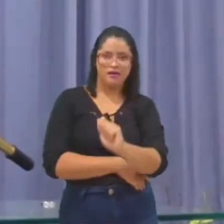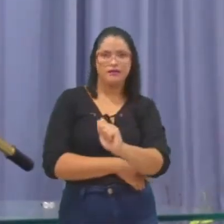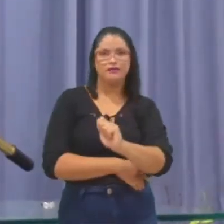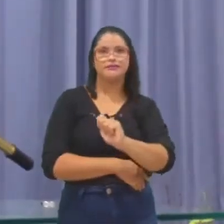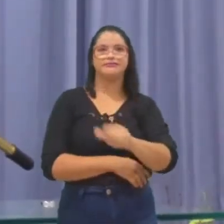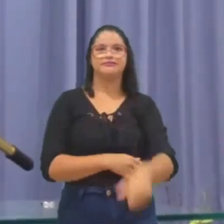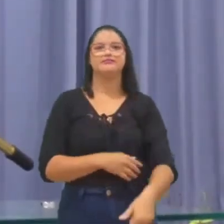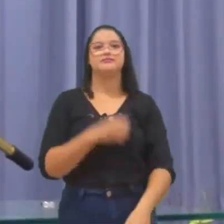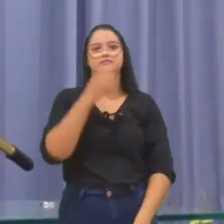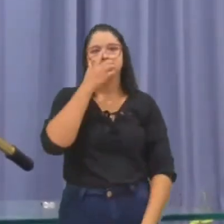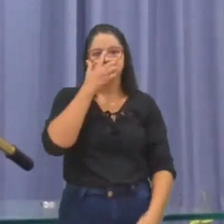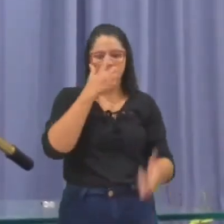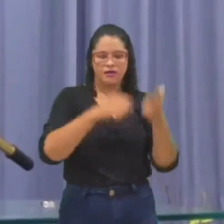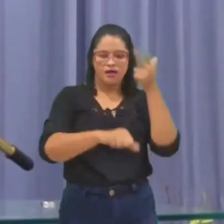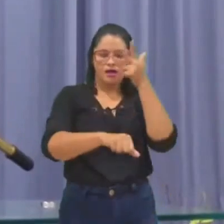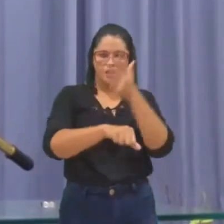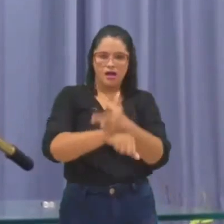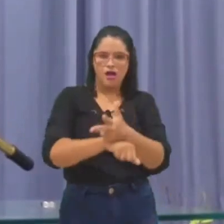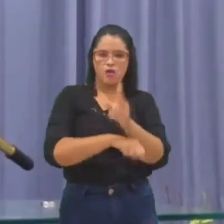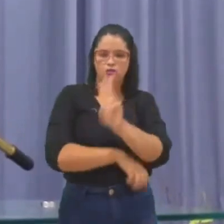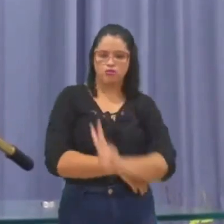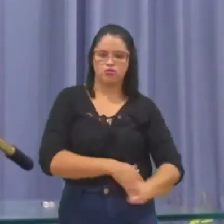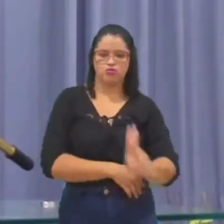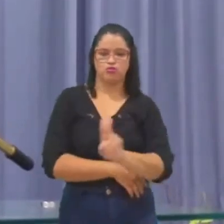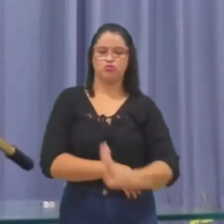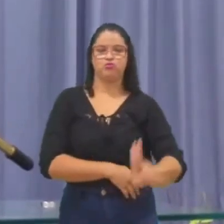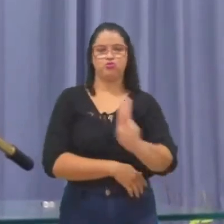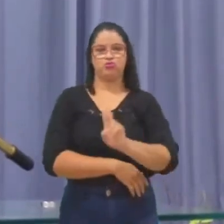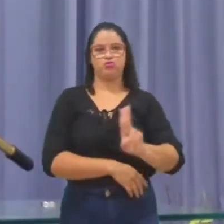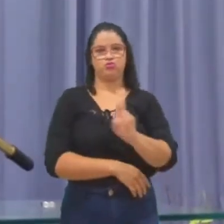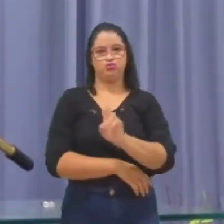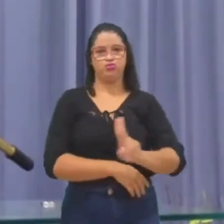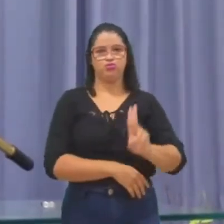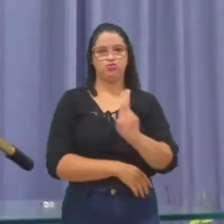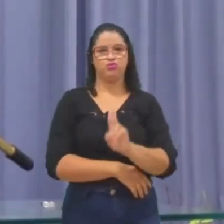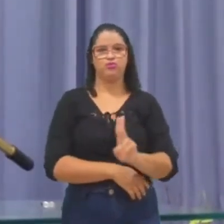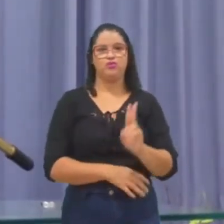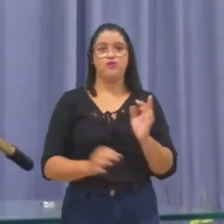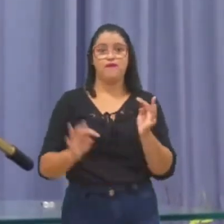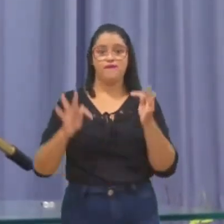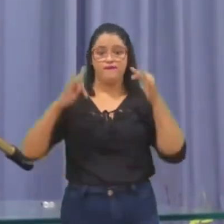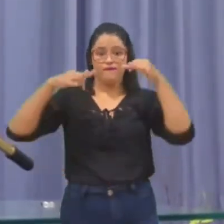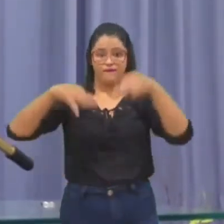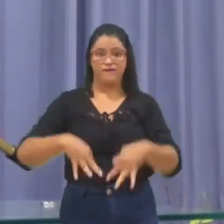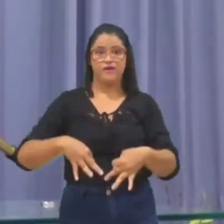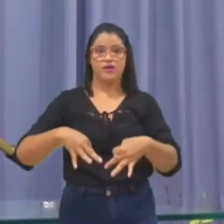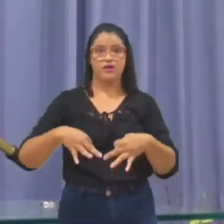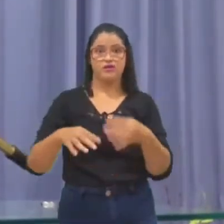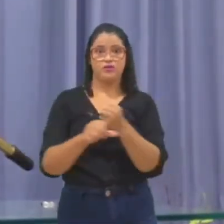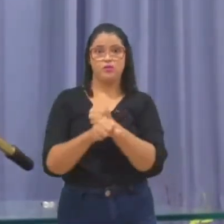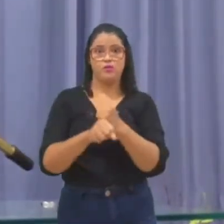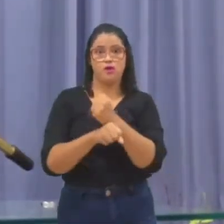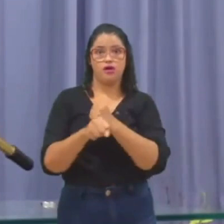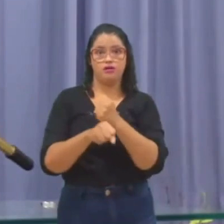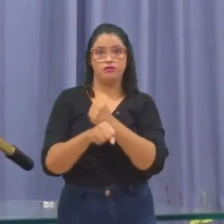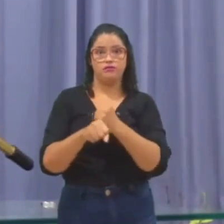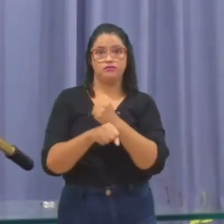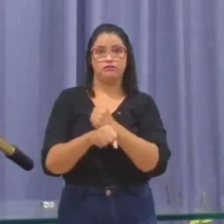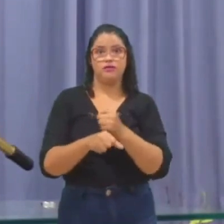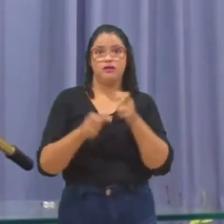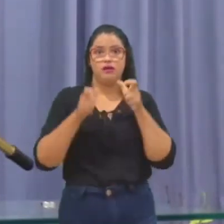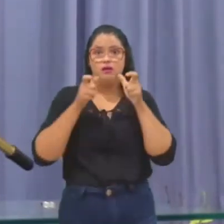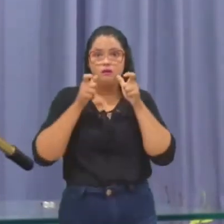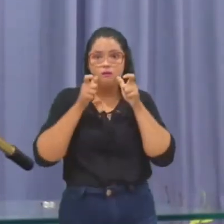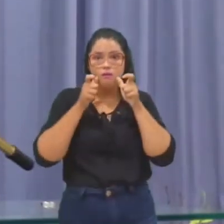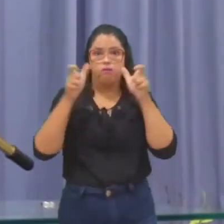vírus, literalmente, lá no final do ano ainda, Deus já falava isso, já nos alertava